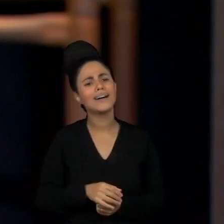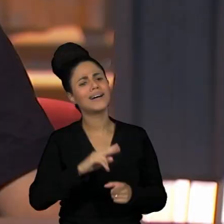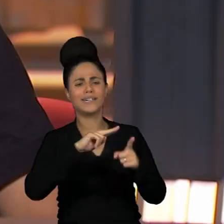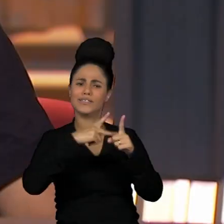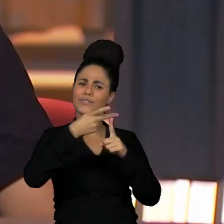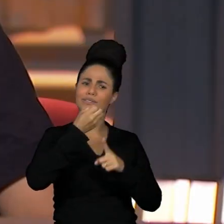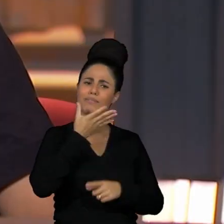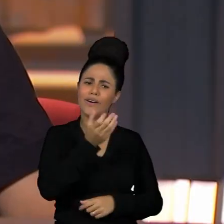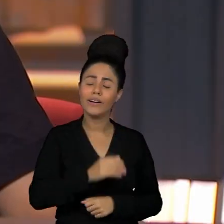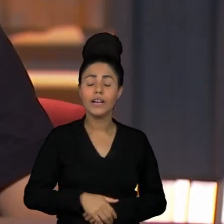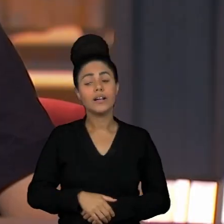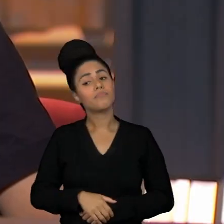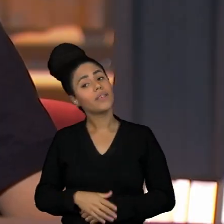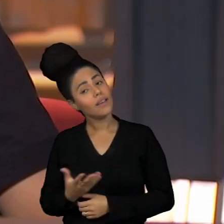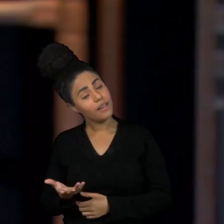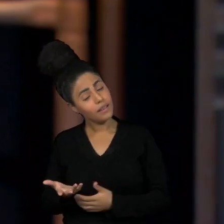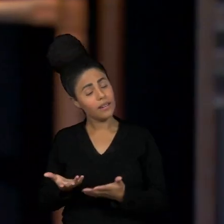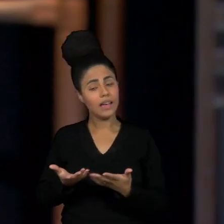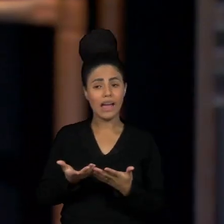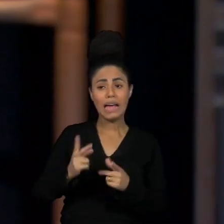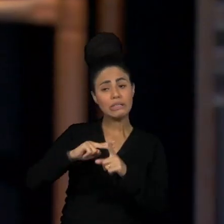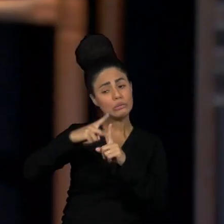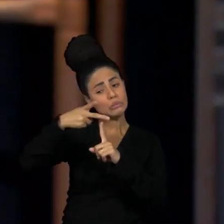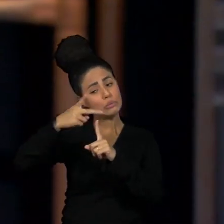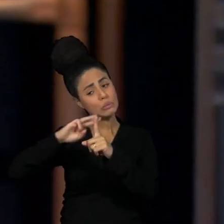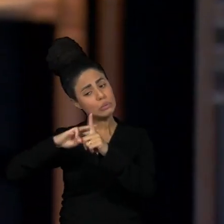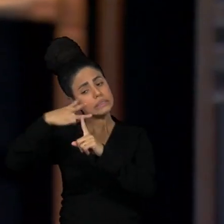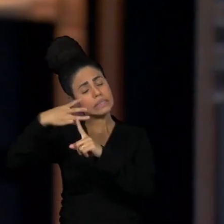Tô estando baixo, né? Tô estando baixo. Você ganhava